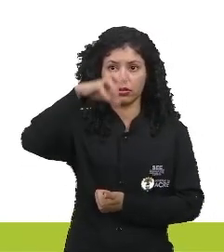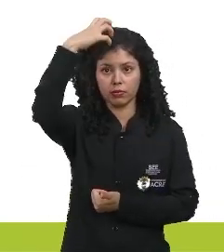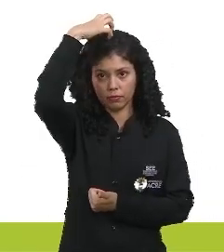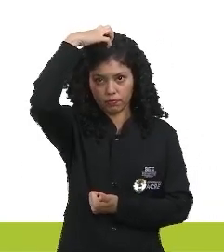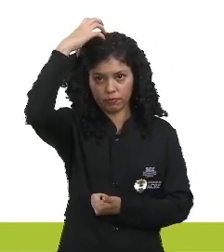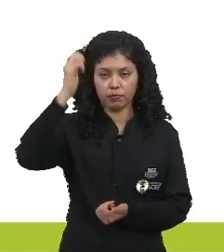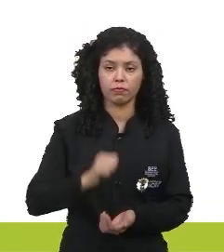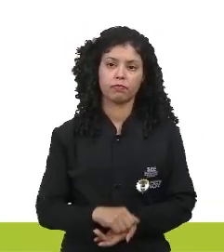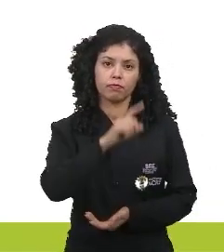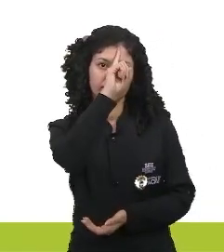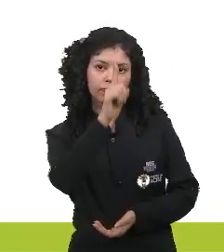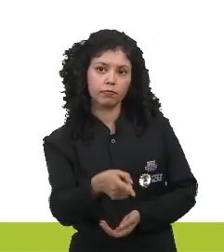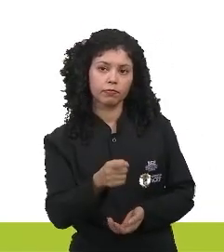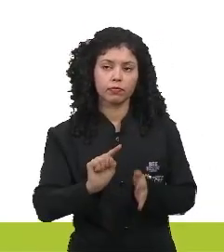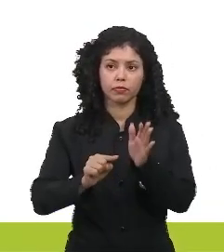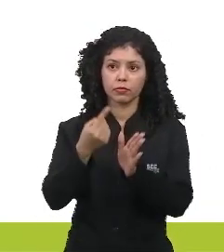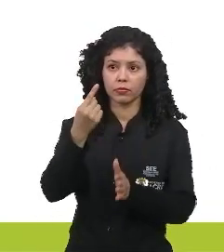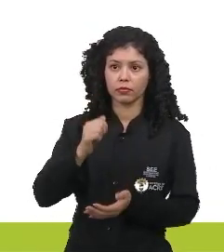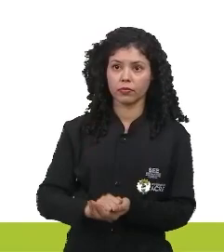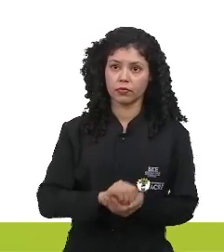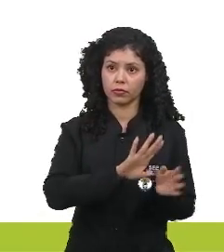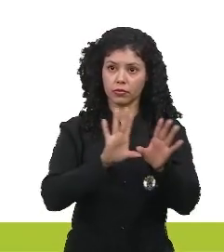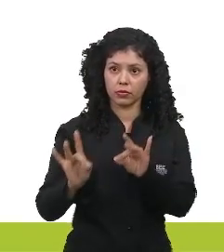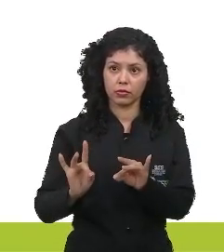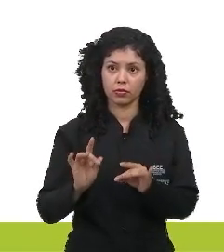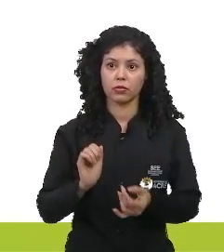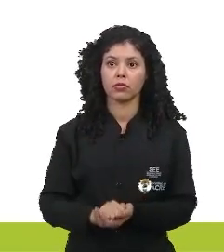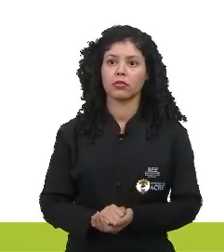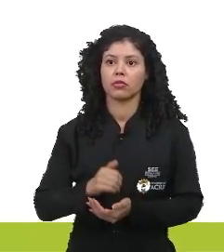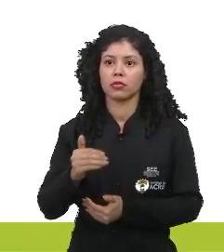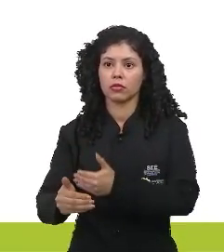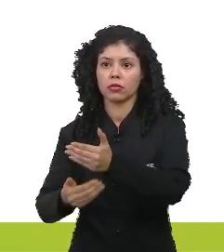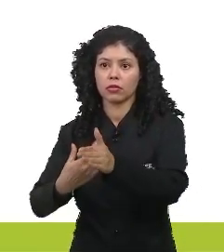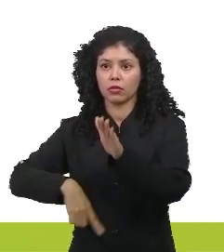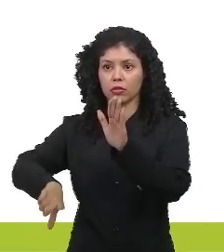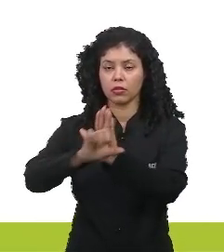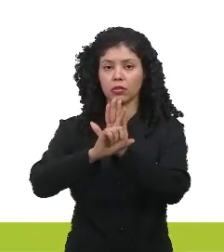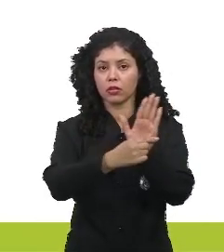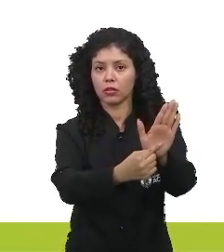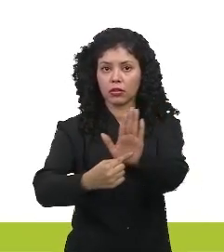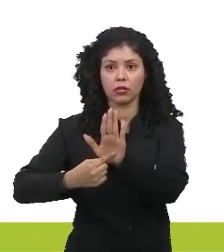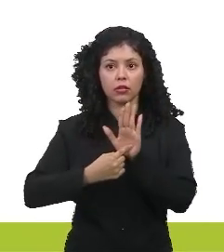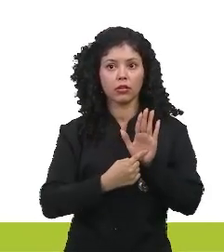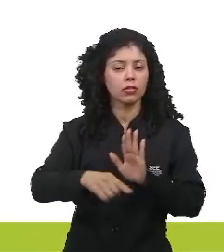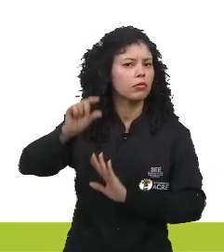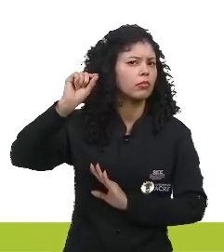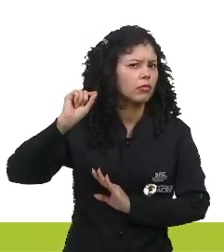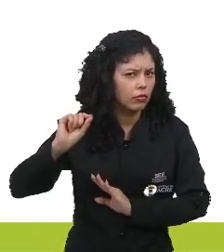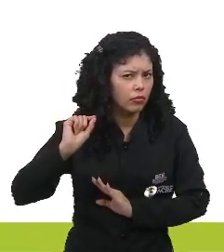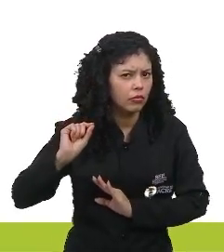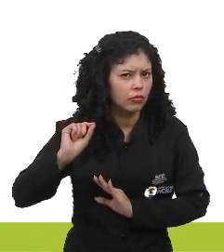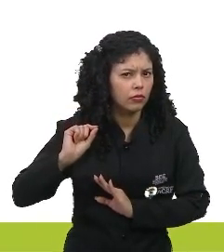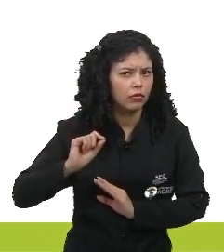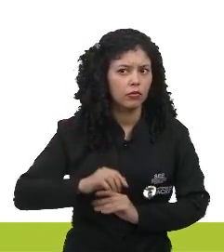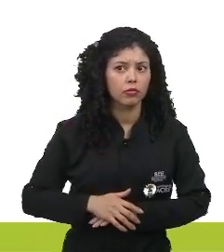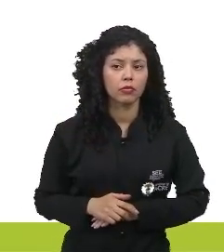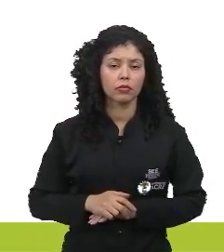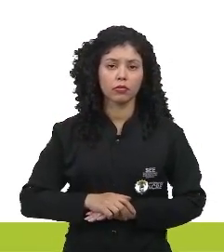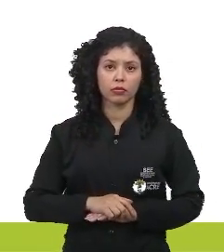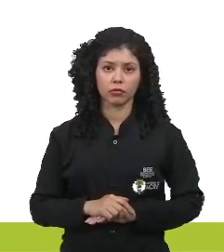comando. Um dos fatores que levou à promulgação da lei